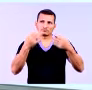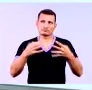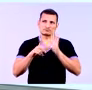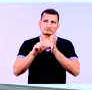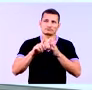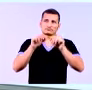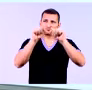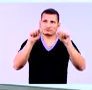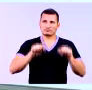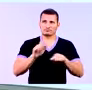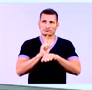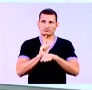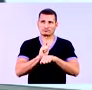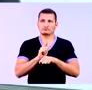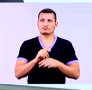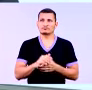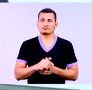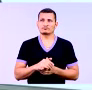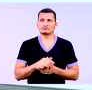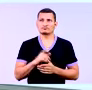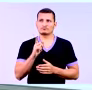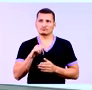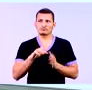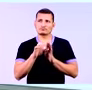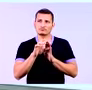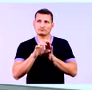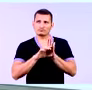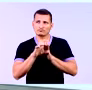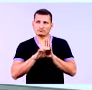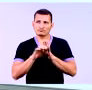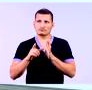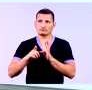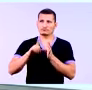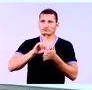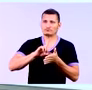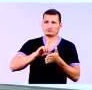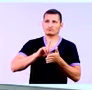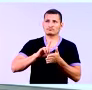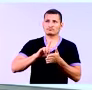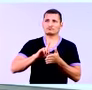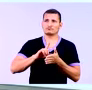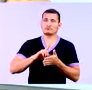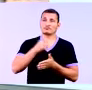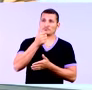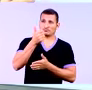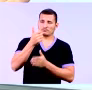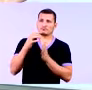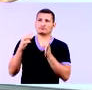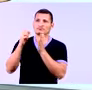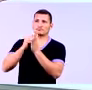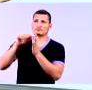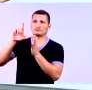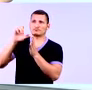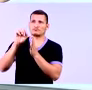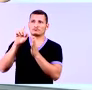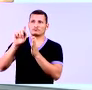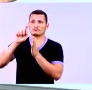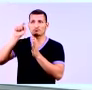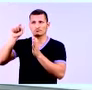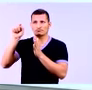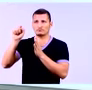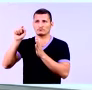sistemas gerenciadores trabalham com o conceito de adiar a execução dos comandos. Então, ele primeiro registra no log. Em